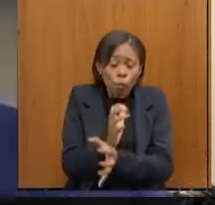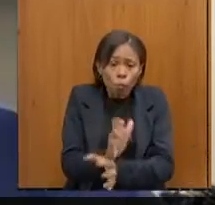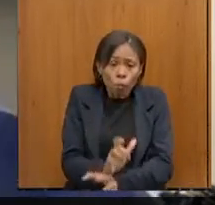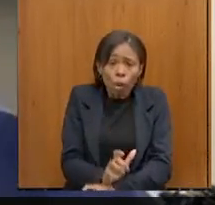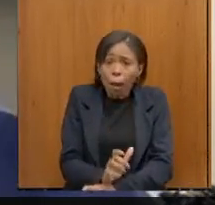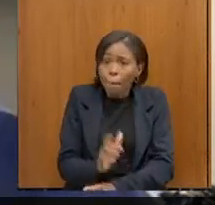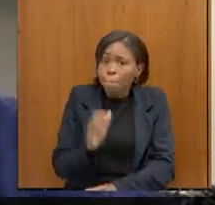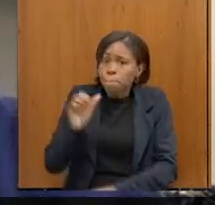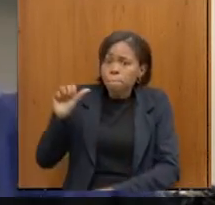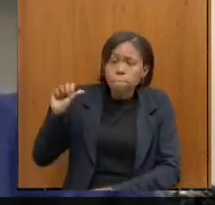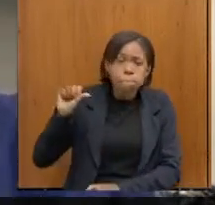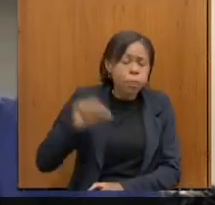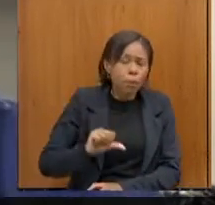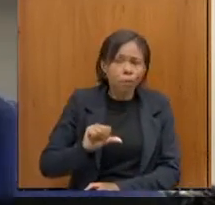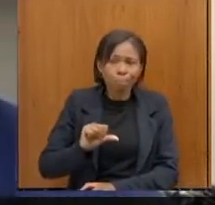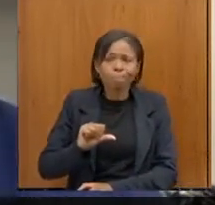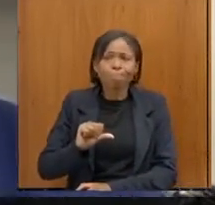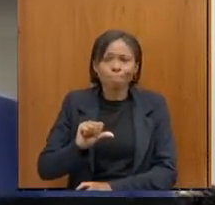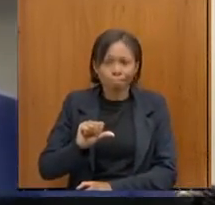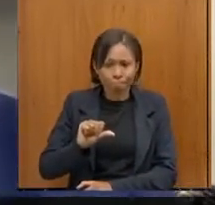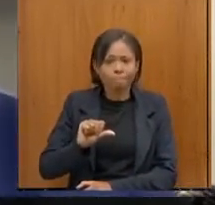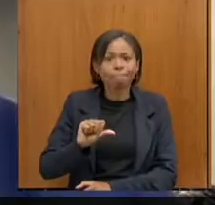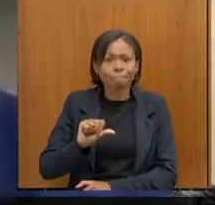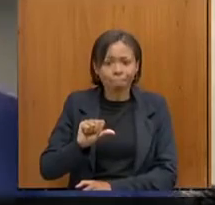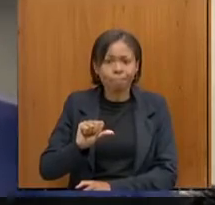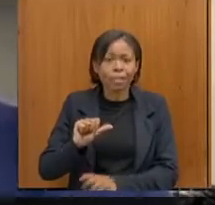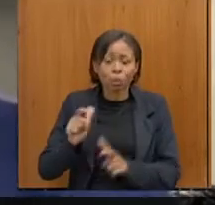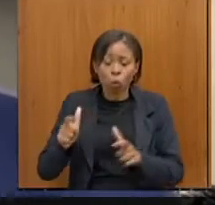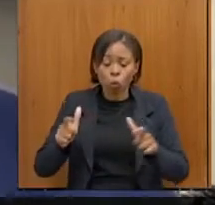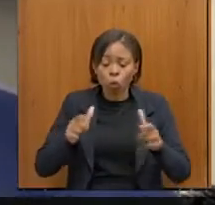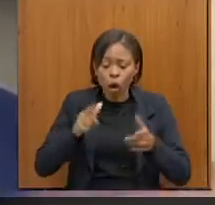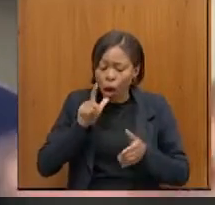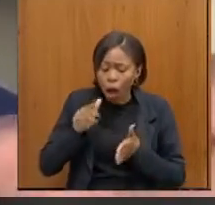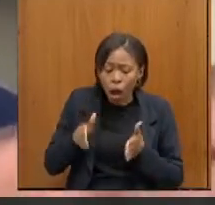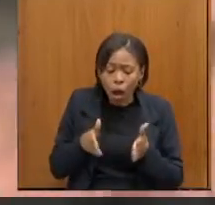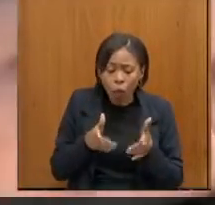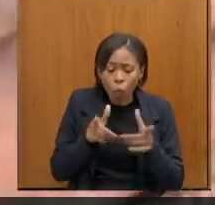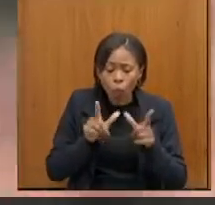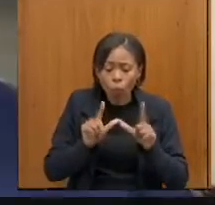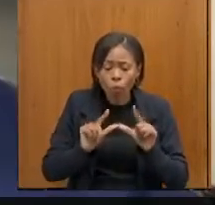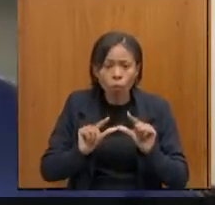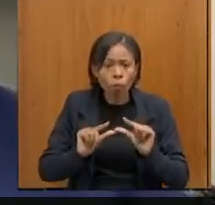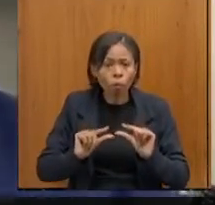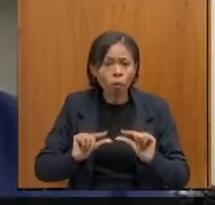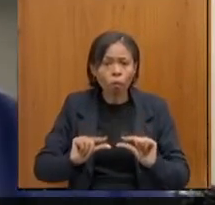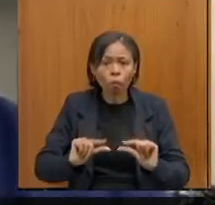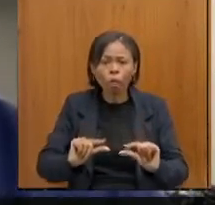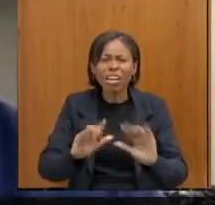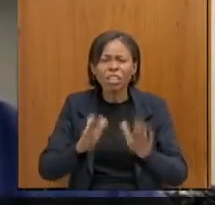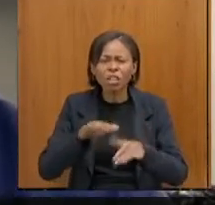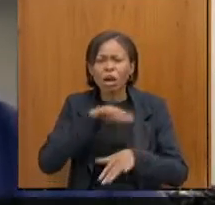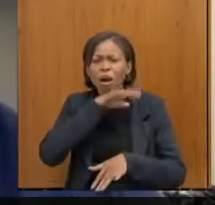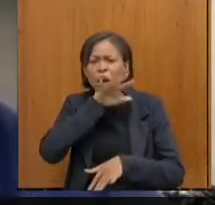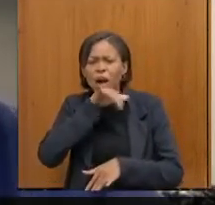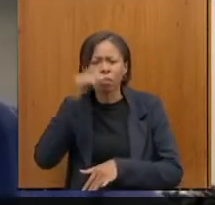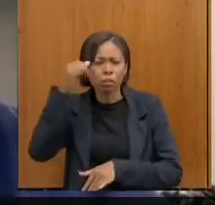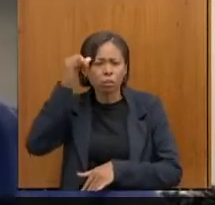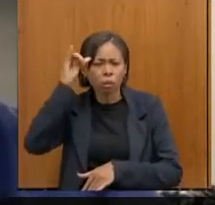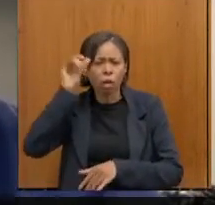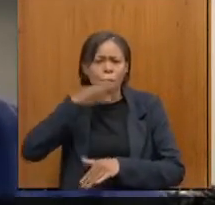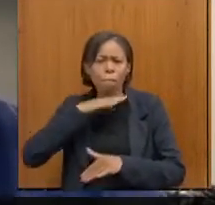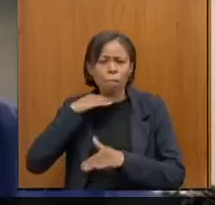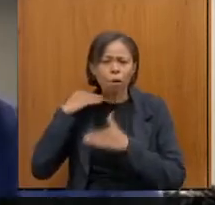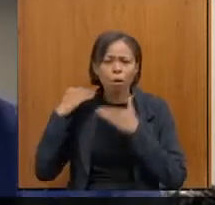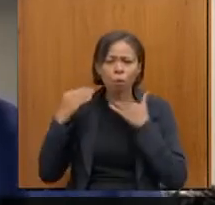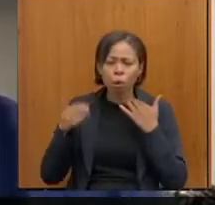secando as comunidades rurais não tem água para poder beber já morreu o grande parte do rebanho bovino aqui do norte de Minas